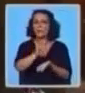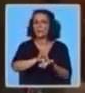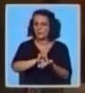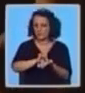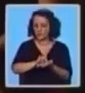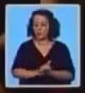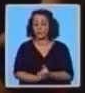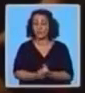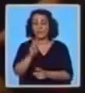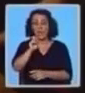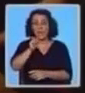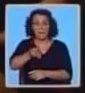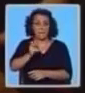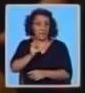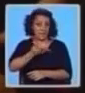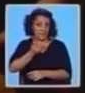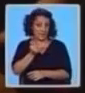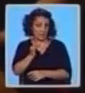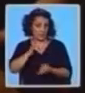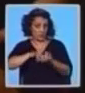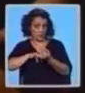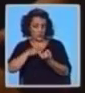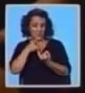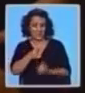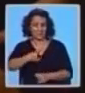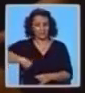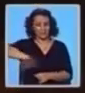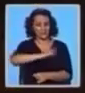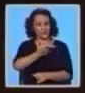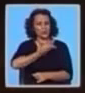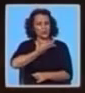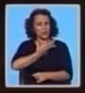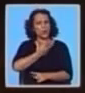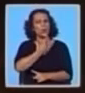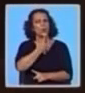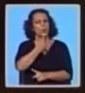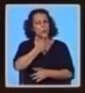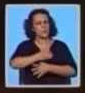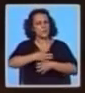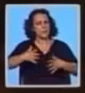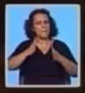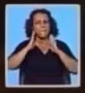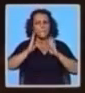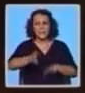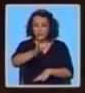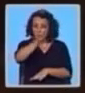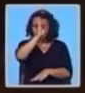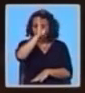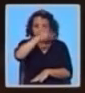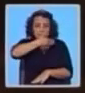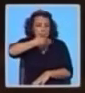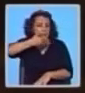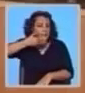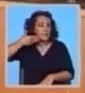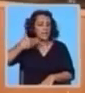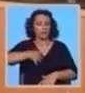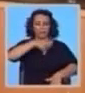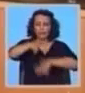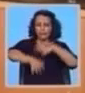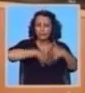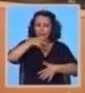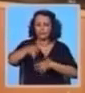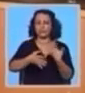ciclo. A PADIF entende que a problemática do consumo de drogas exige uma intervenção cada vez mais precoce e está satisfeita